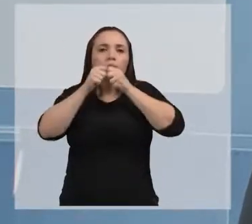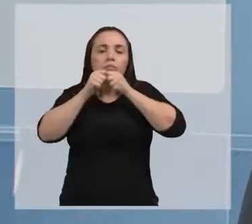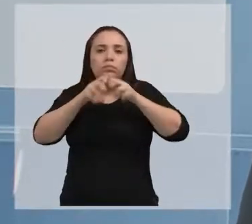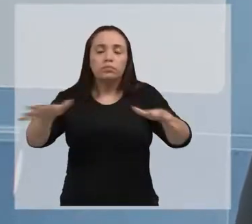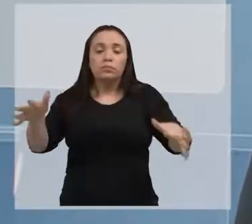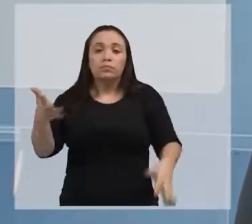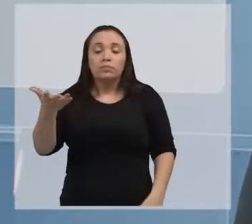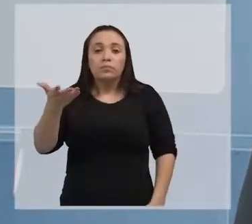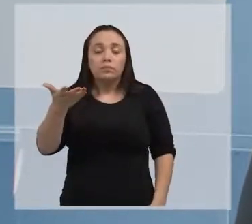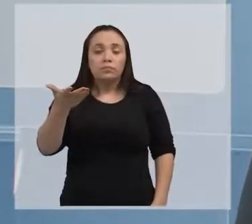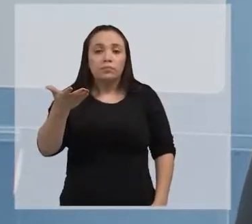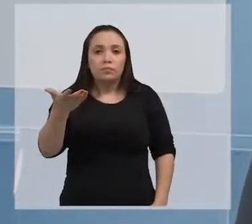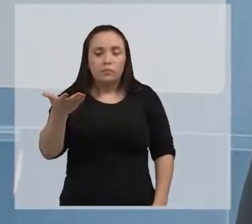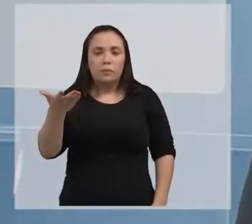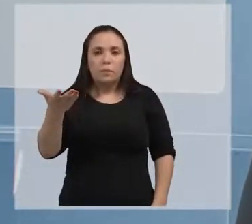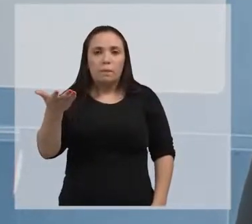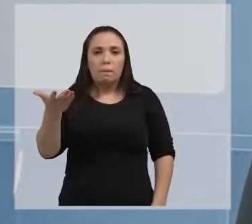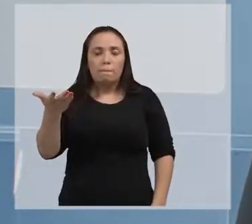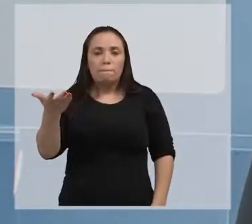falso.